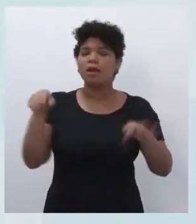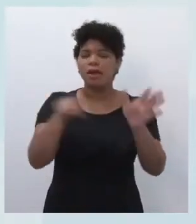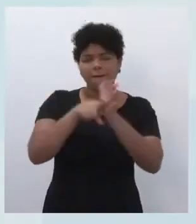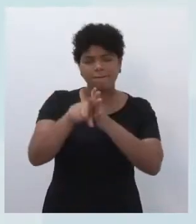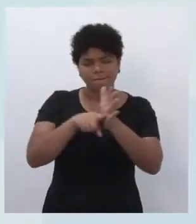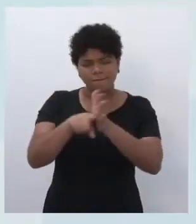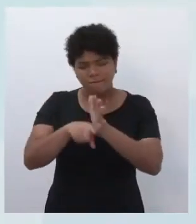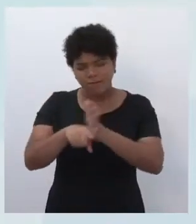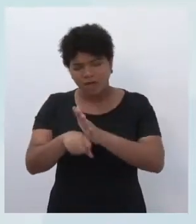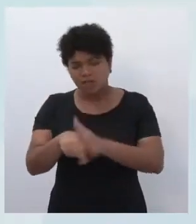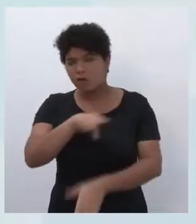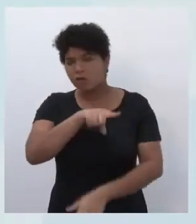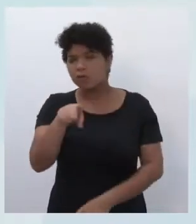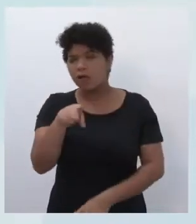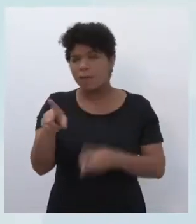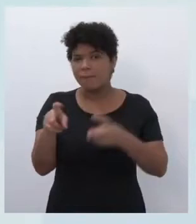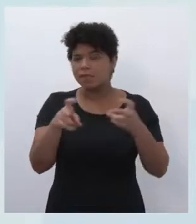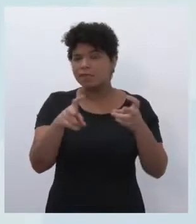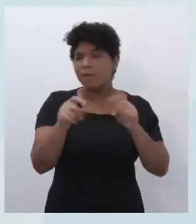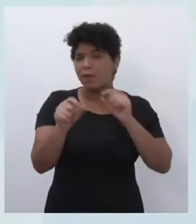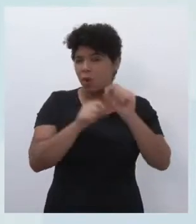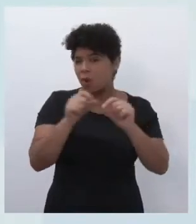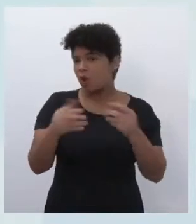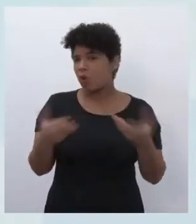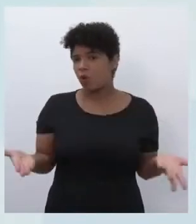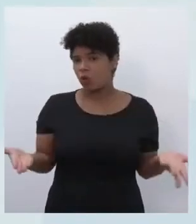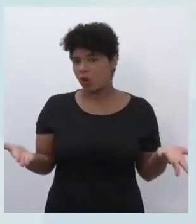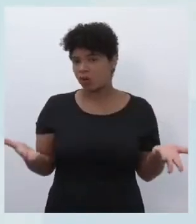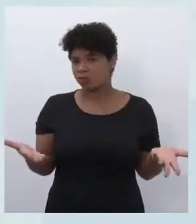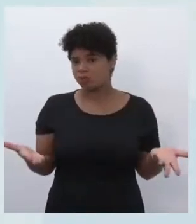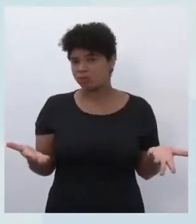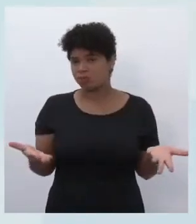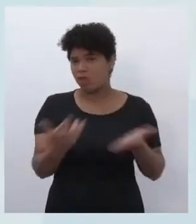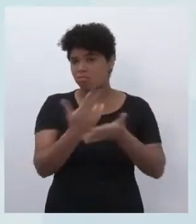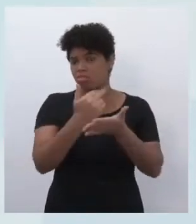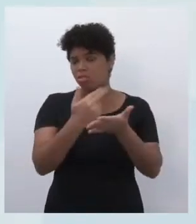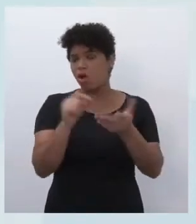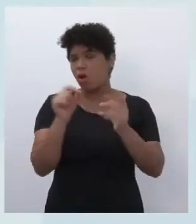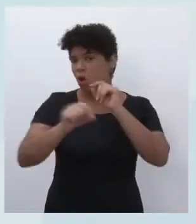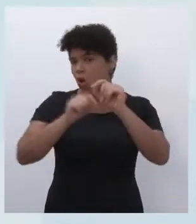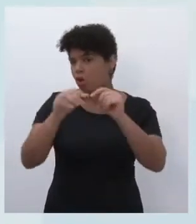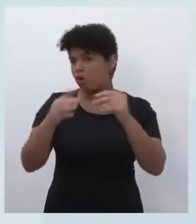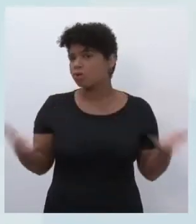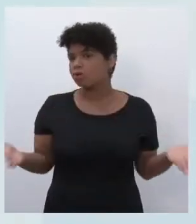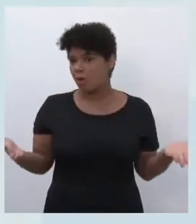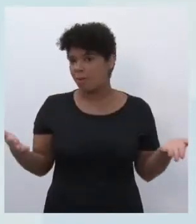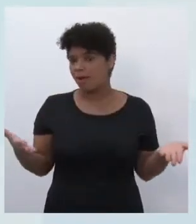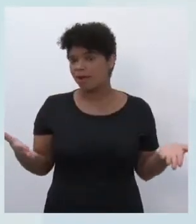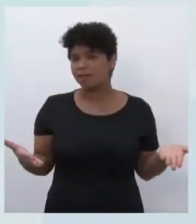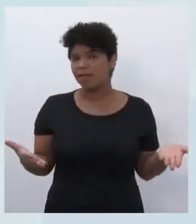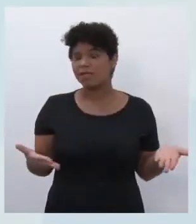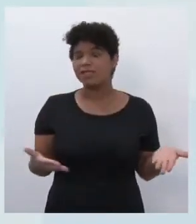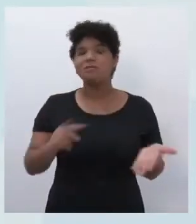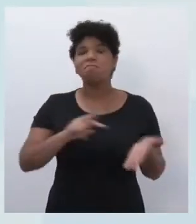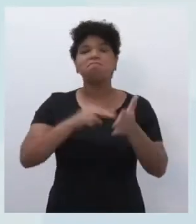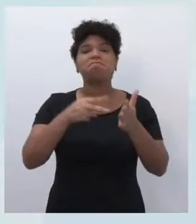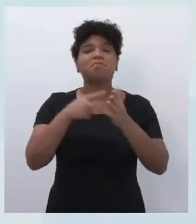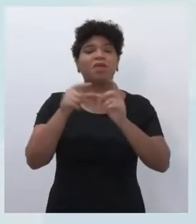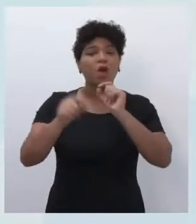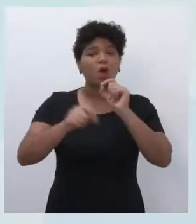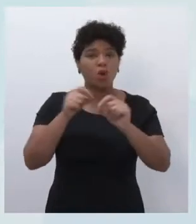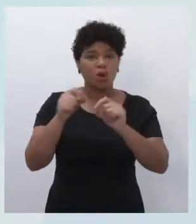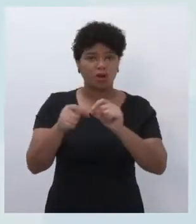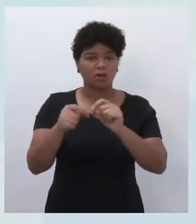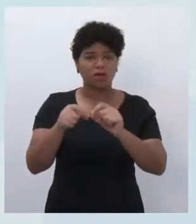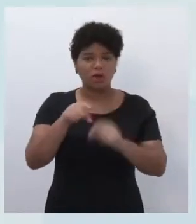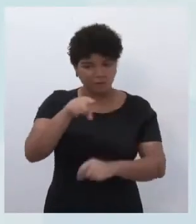vocês observaram? O que são essas imagens? O que elas representam? Elas fazem parte do dia